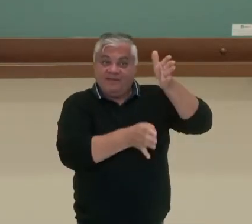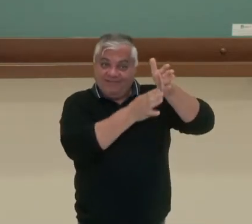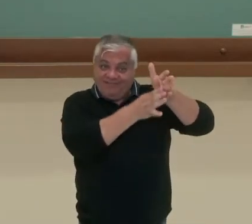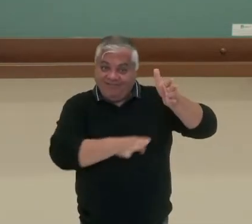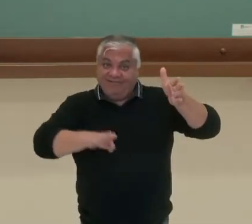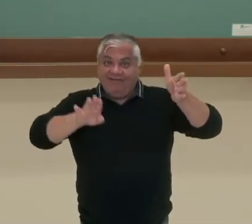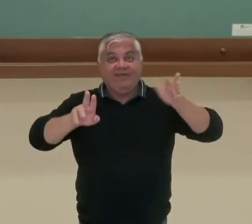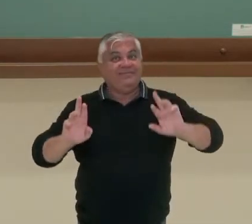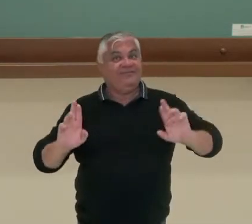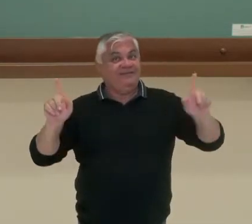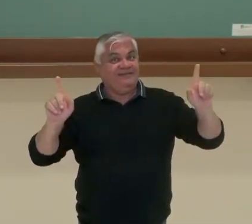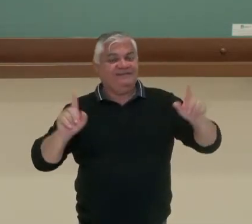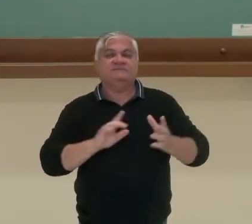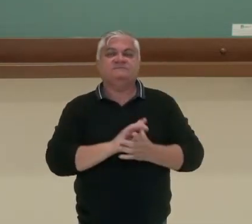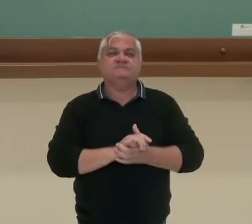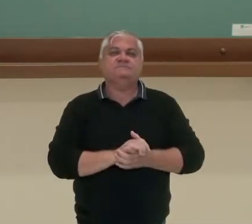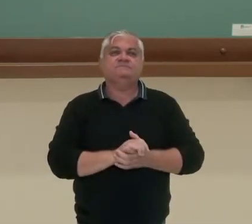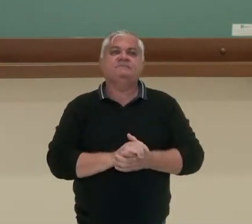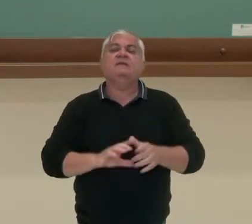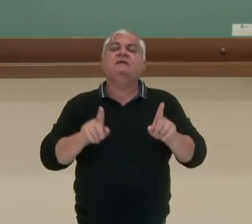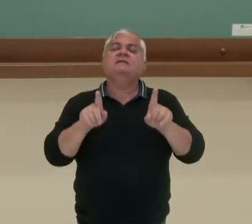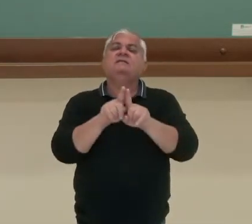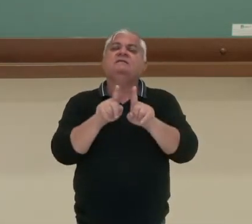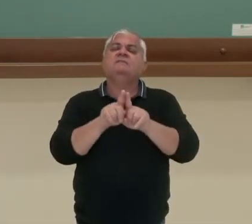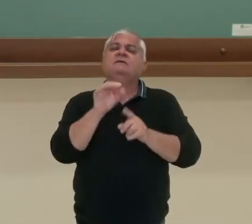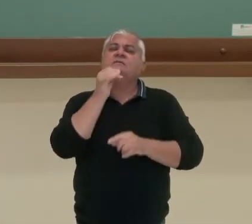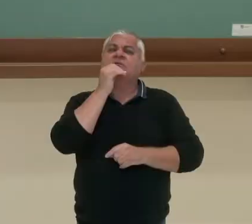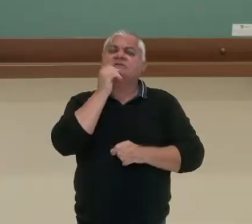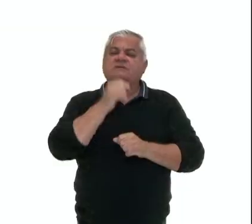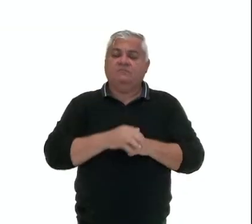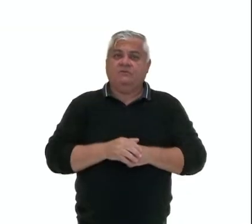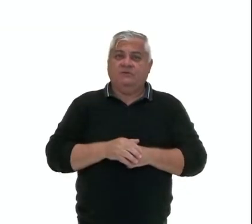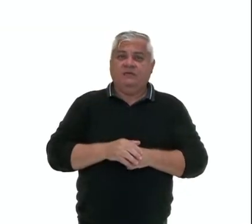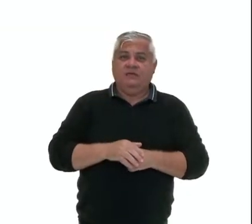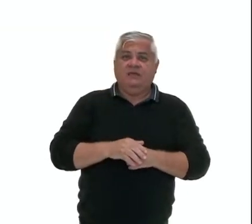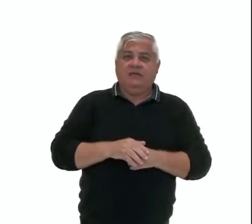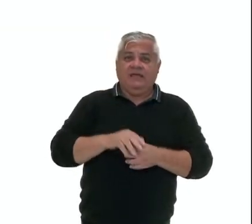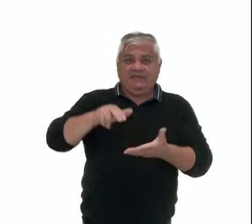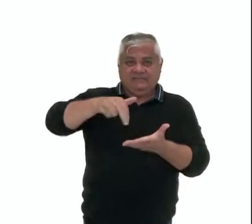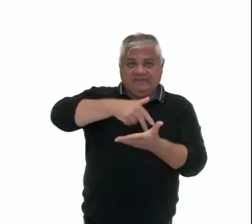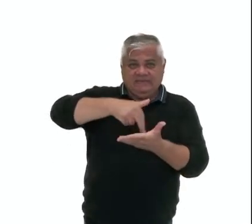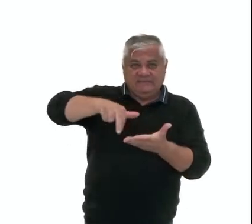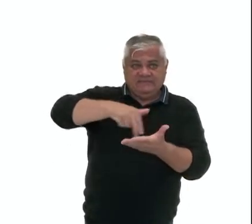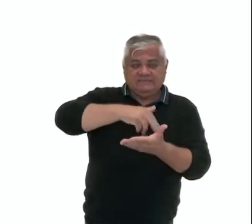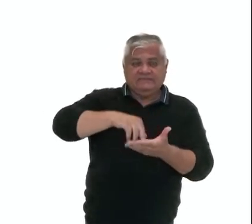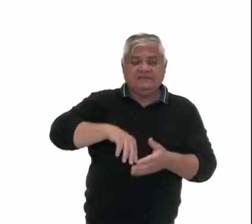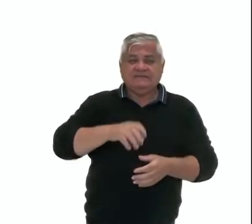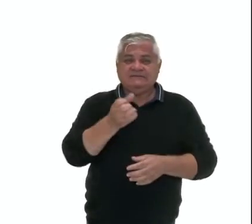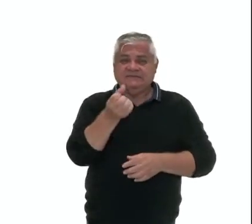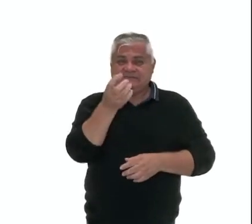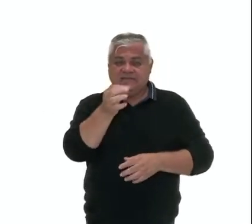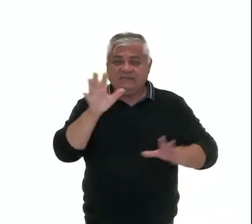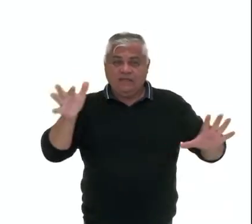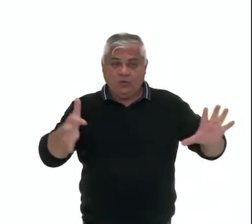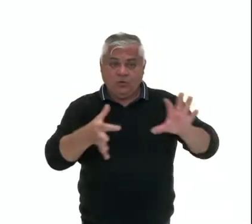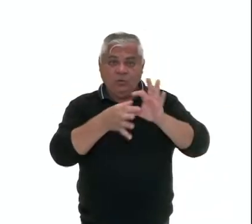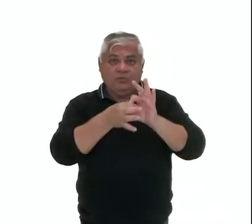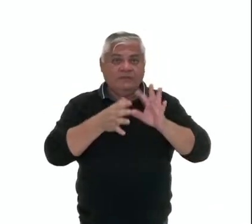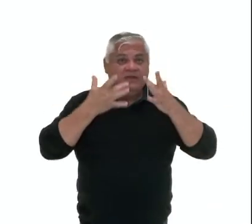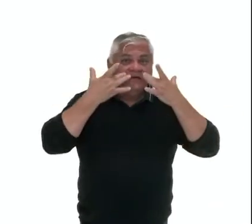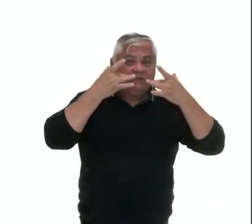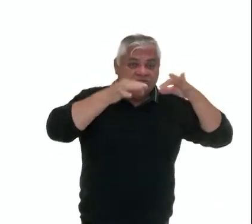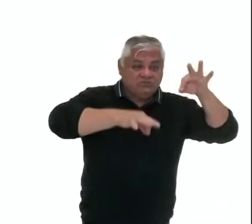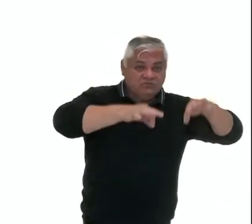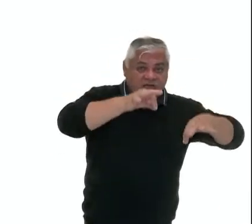grande diferença. E nós vemos que quando falamos de dança contemporânea, década de 60 e diante, podemos dizer que temos uma união da dança, do teatro e